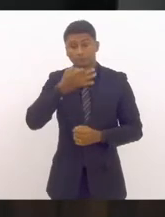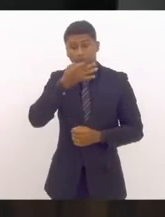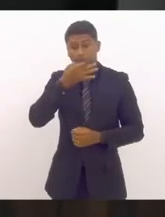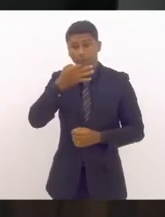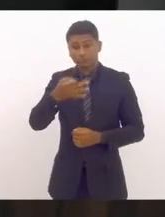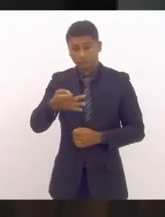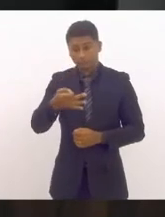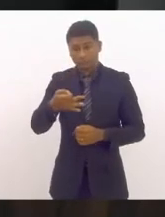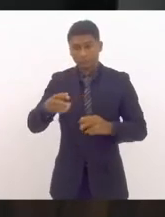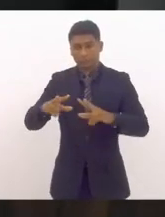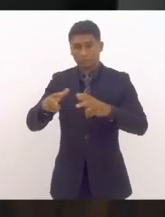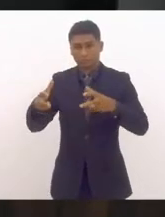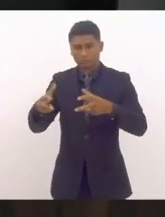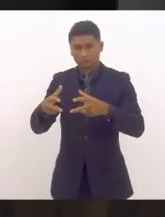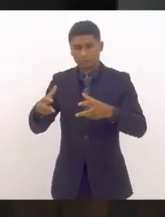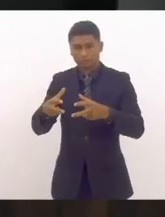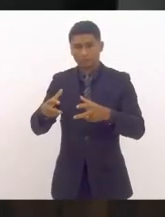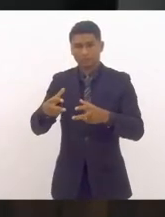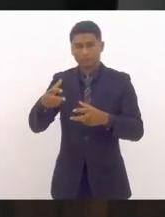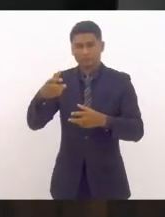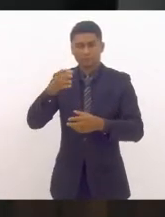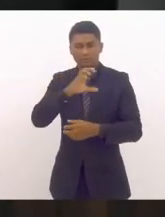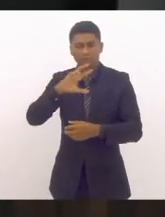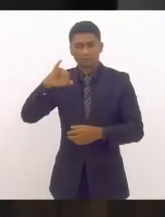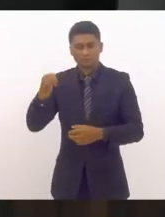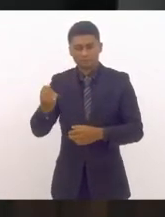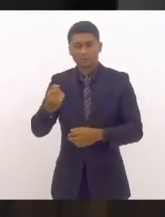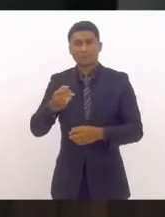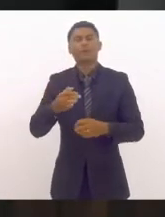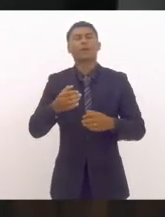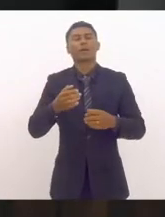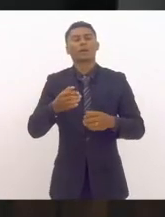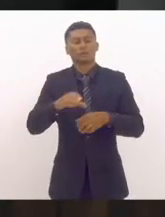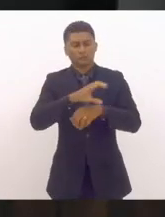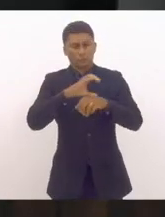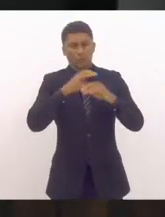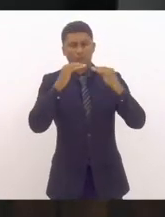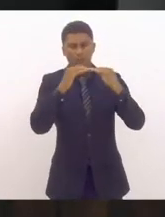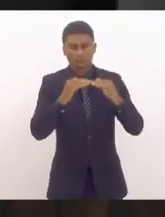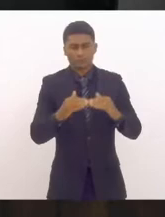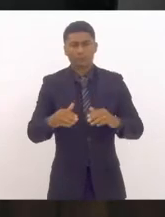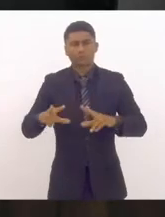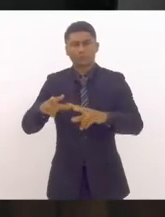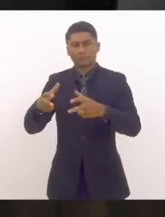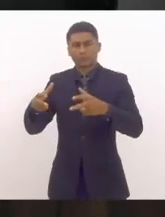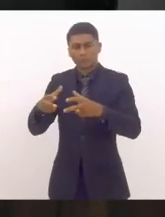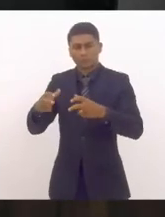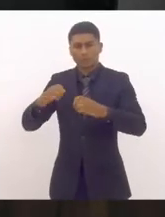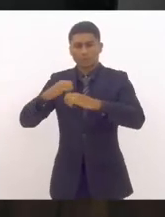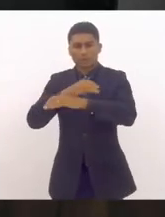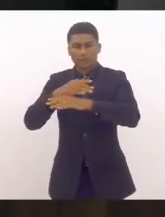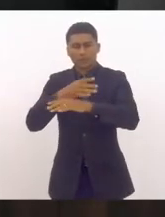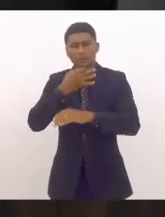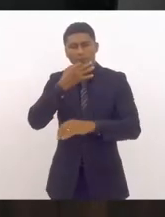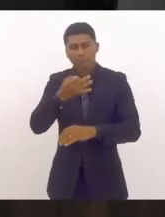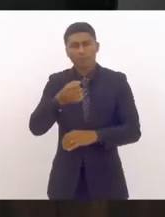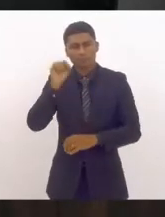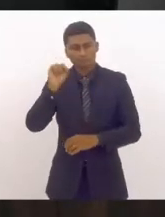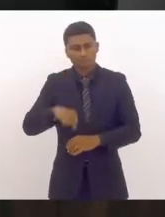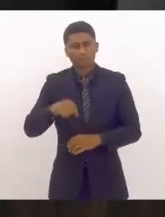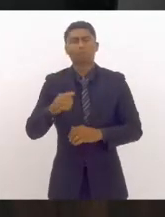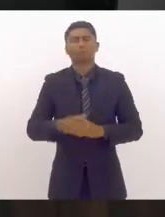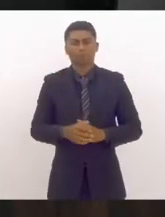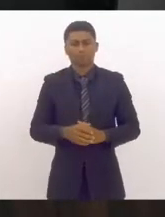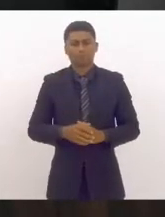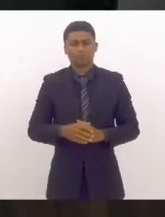Comissão de Constituição e Justiça pela condicionalidade com emendas. De Política Urbana, Habitação e Assuntos Fundiários, favorável com as emendas da Comissão de Constituição e